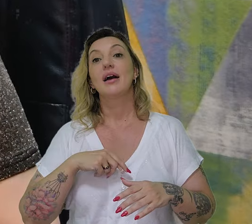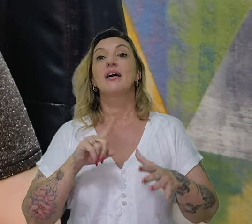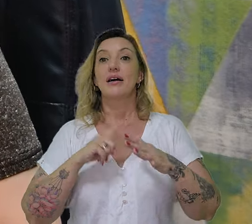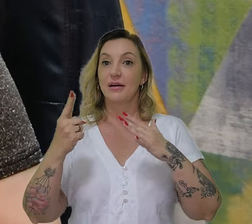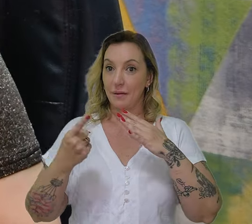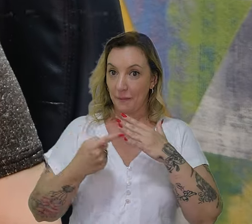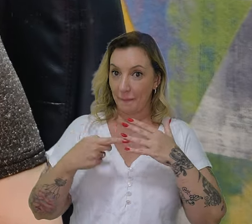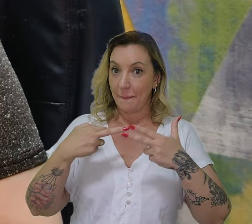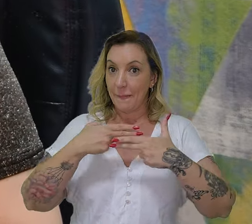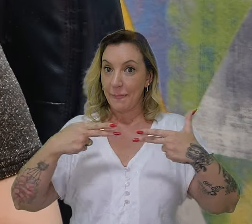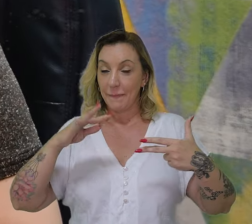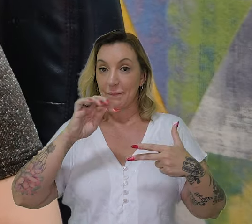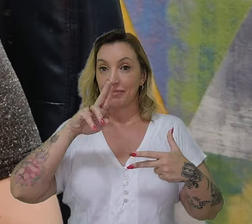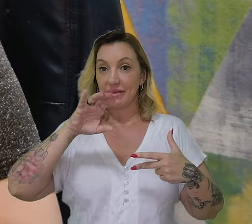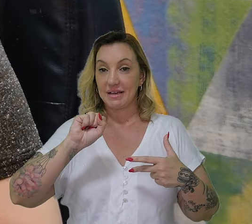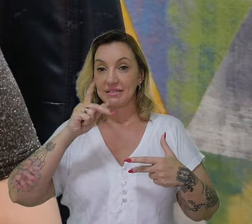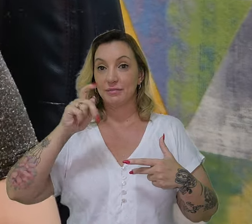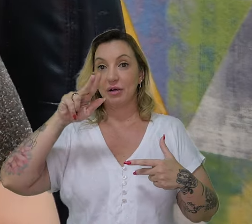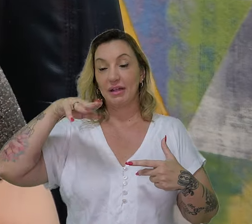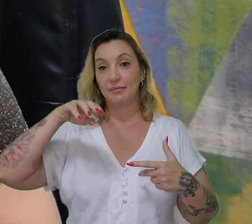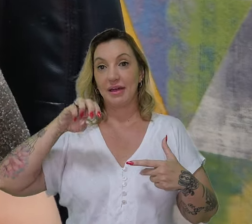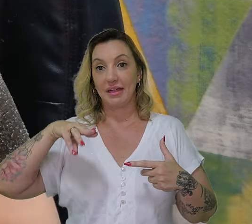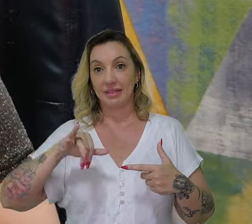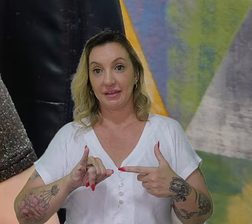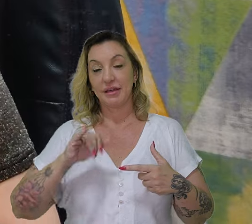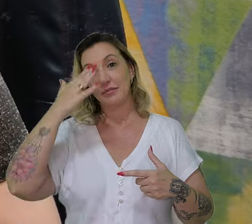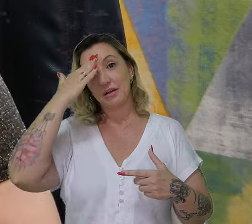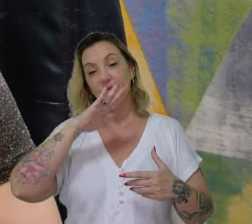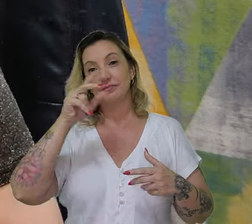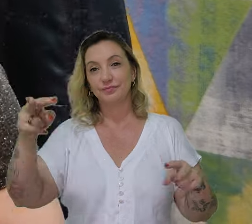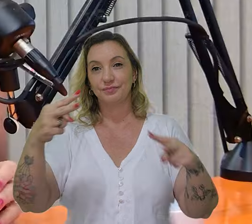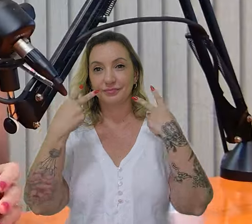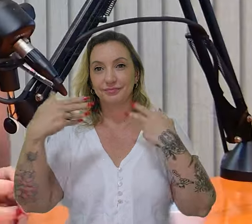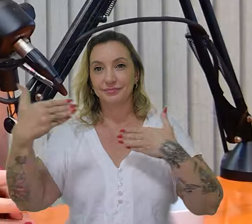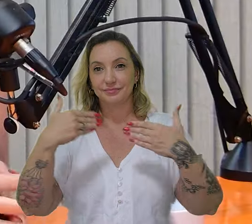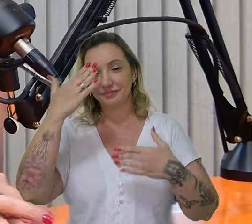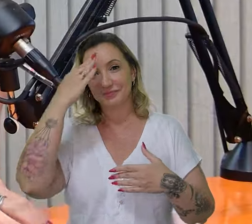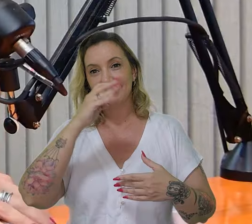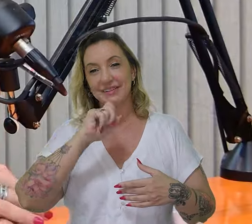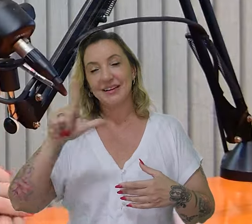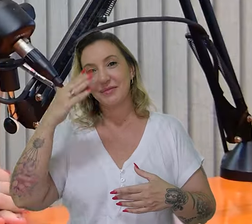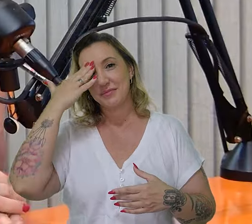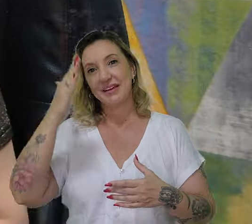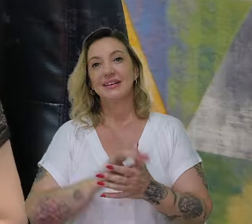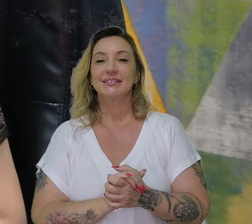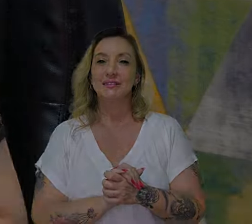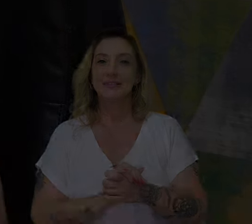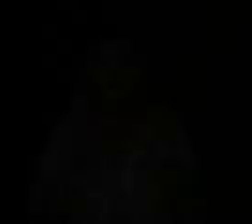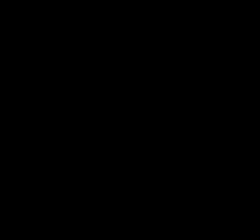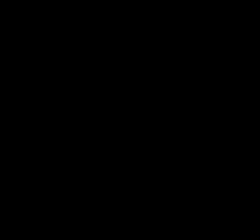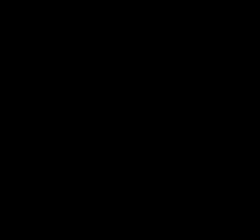sociais são thí polimene thaí pool.com.br Obrigada para todo mundo que viu ouviu Obrigada Carol obrigada thí valeu tchau